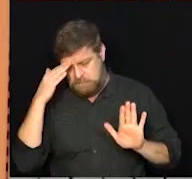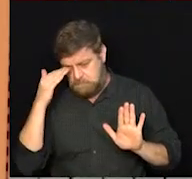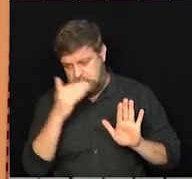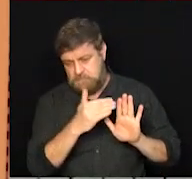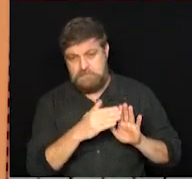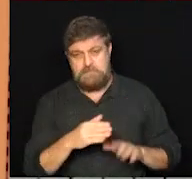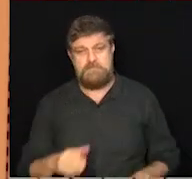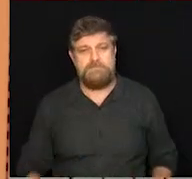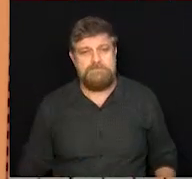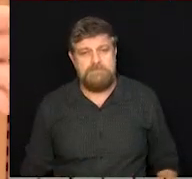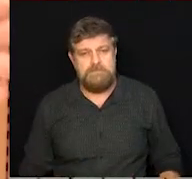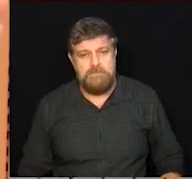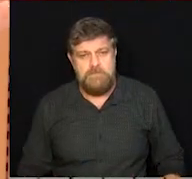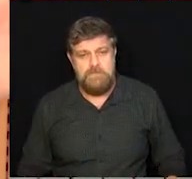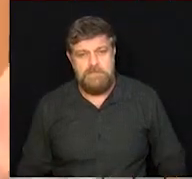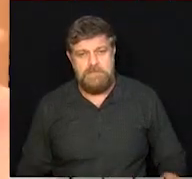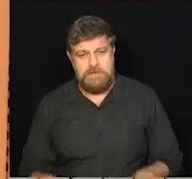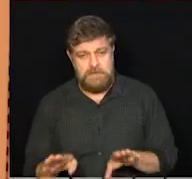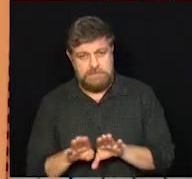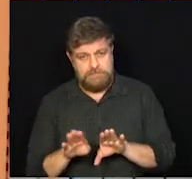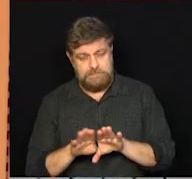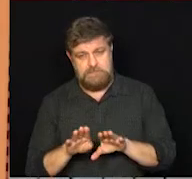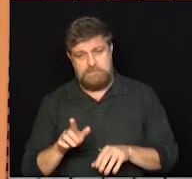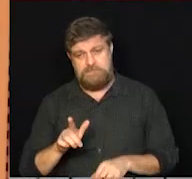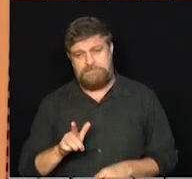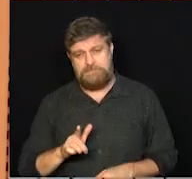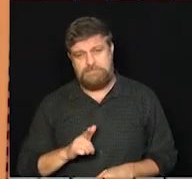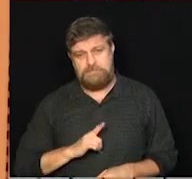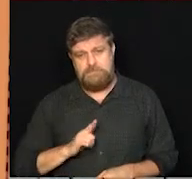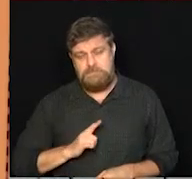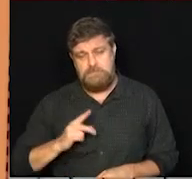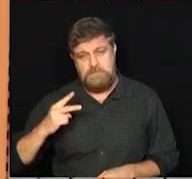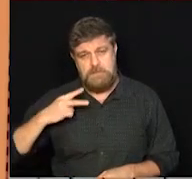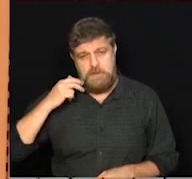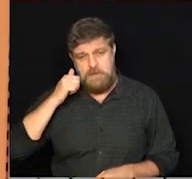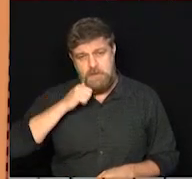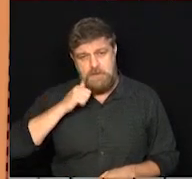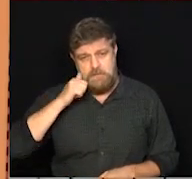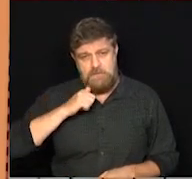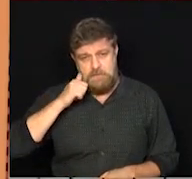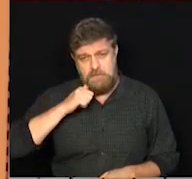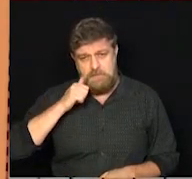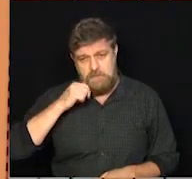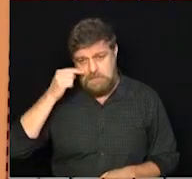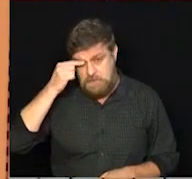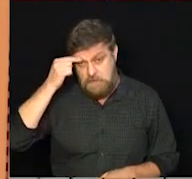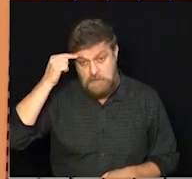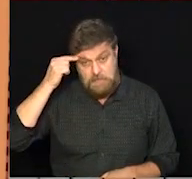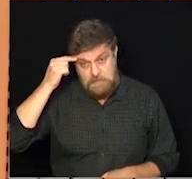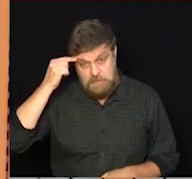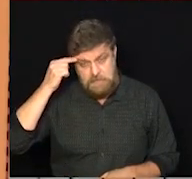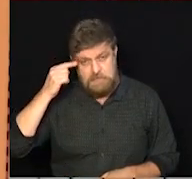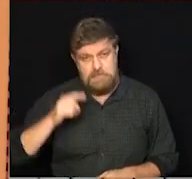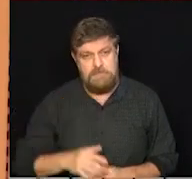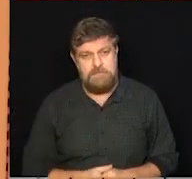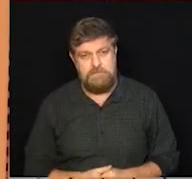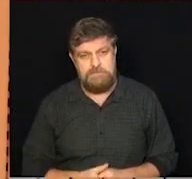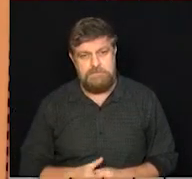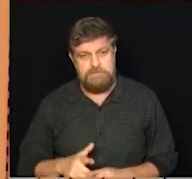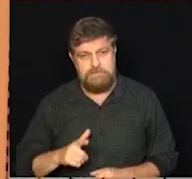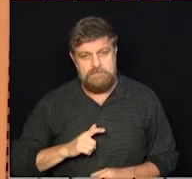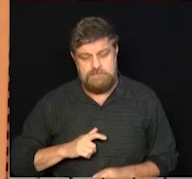trabalhadores da casa e também da vereadora Paola Miguel que